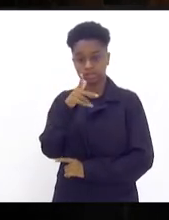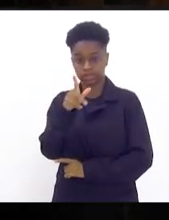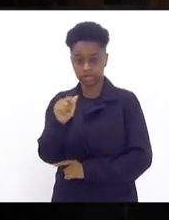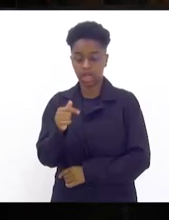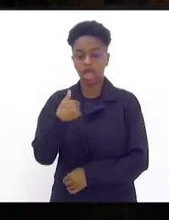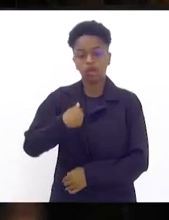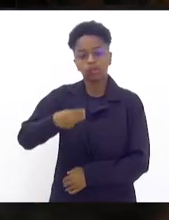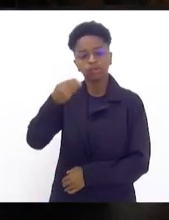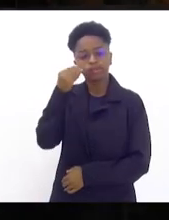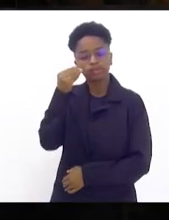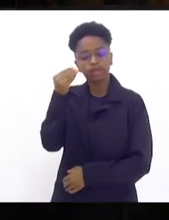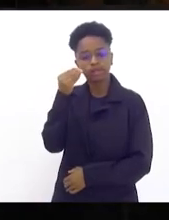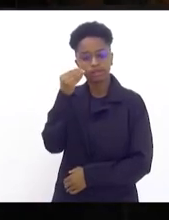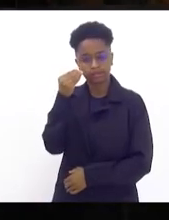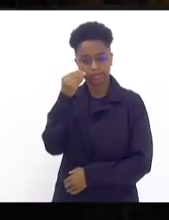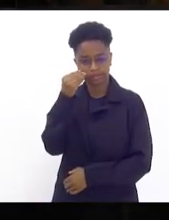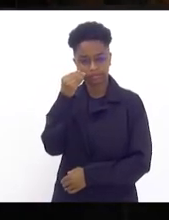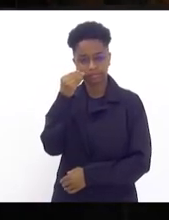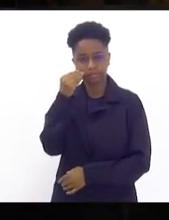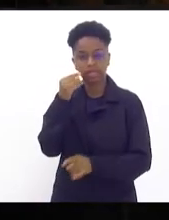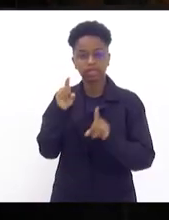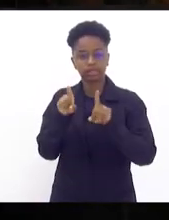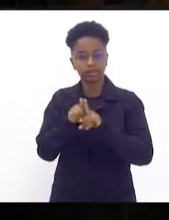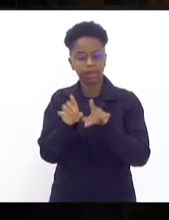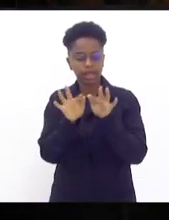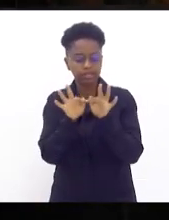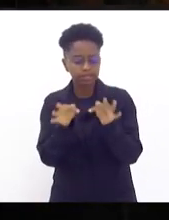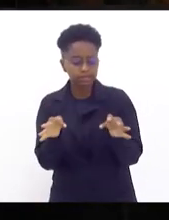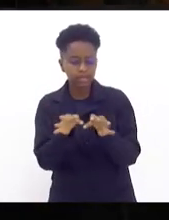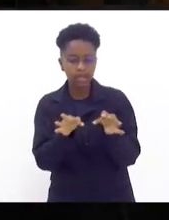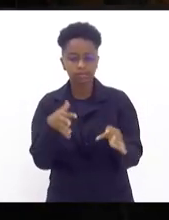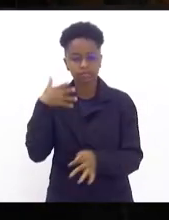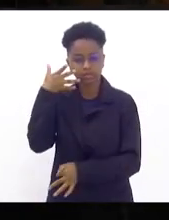tentarei, em uma linguagem simples,